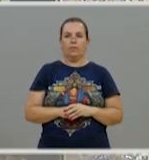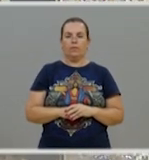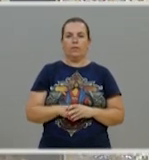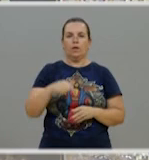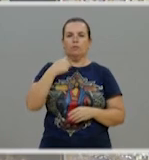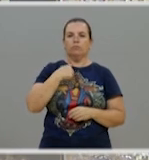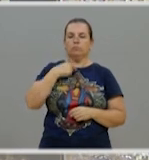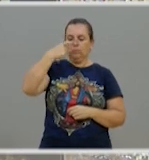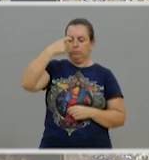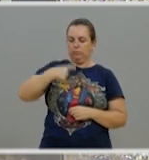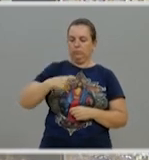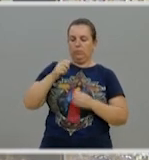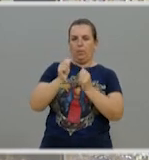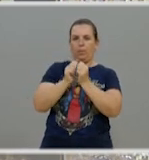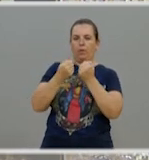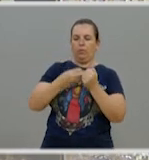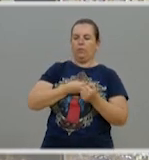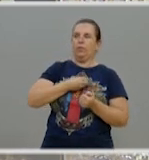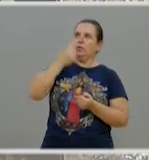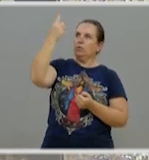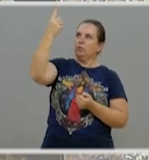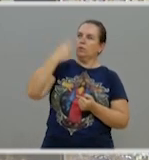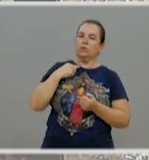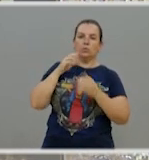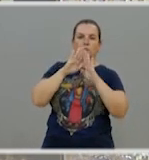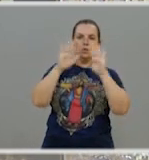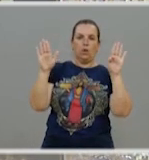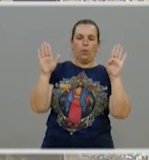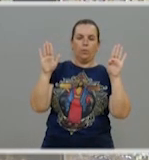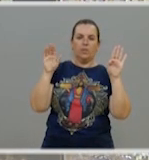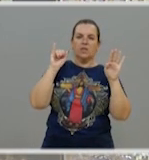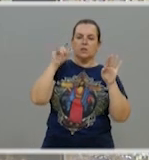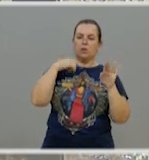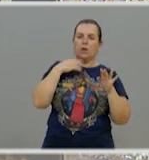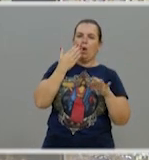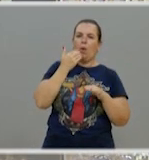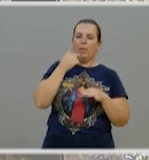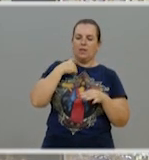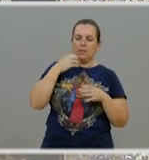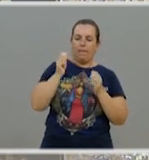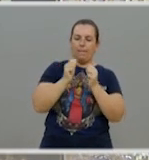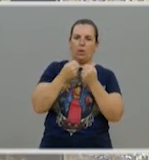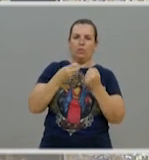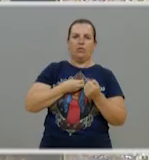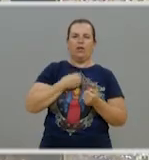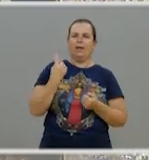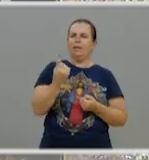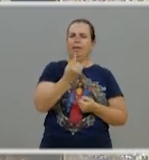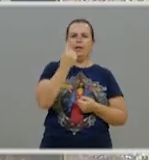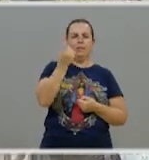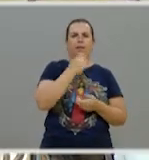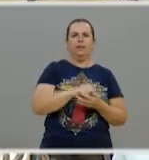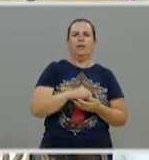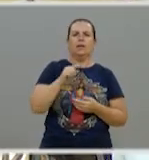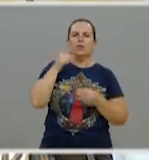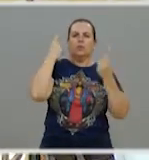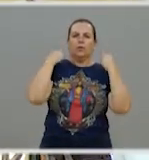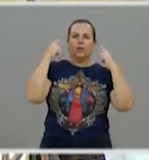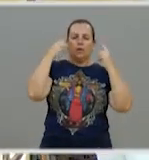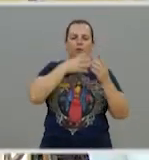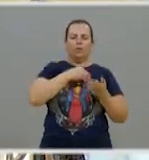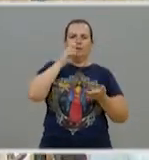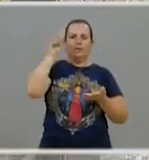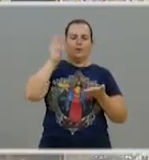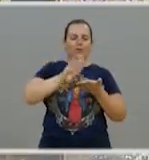Eu sou o pão vivo que desceu do céu. Se alguém come deste pão, viverá eternamente. Eis o Cordeiro